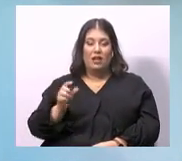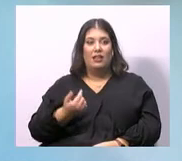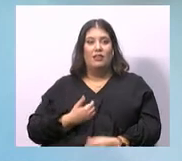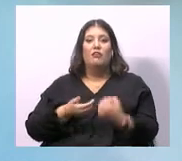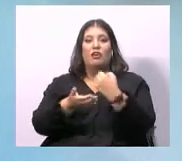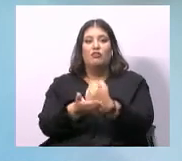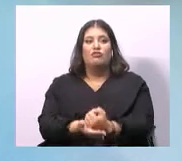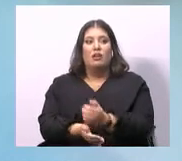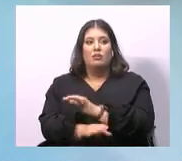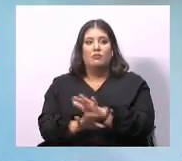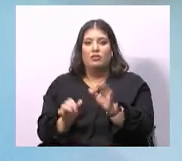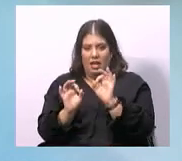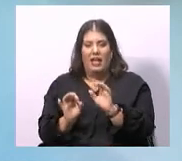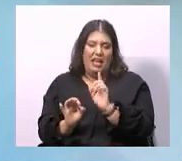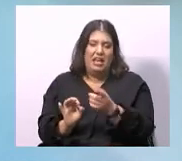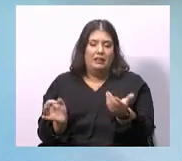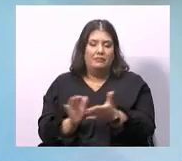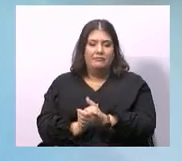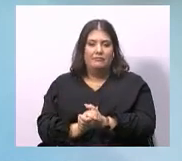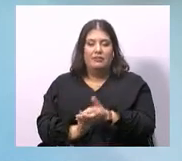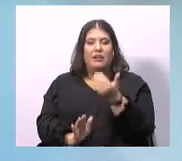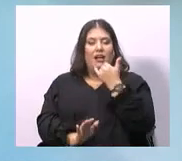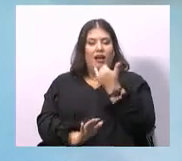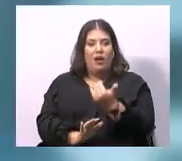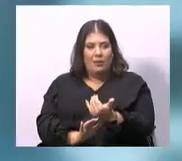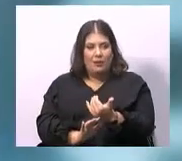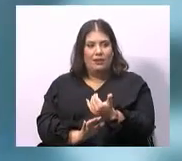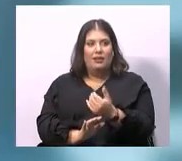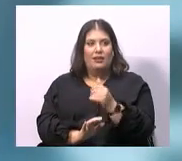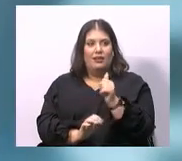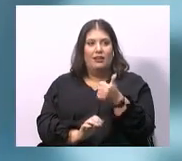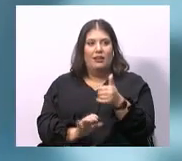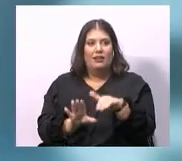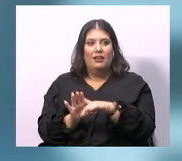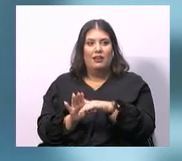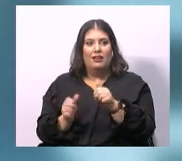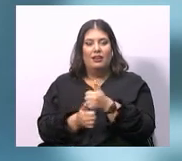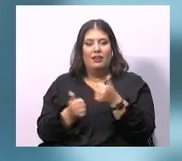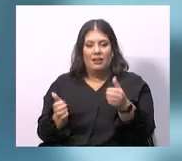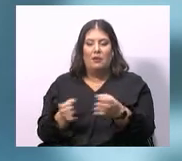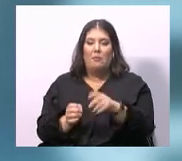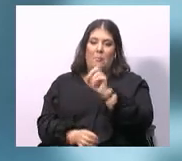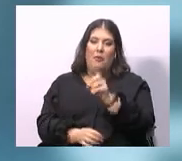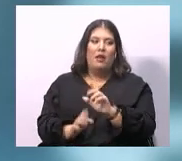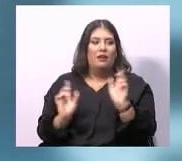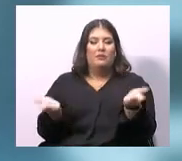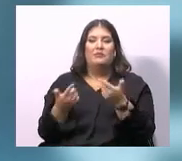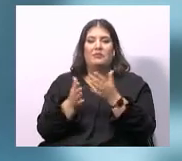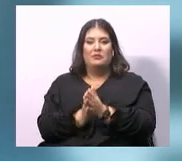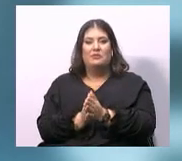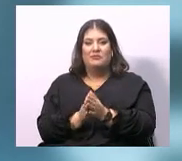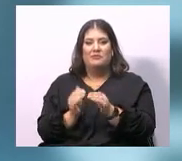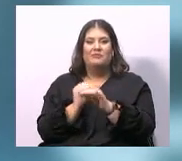posso ajudar, mas sem dúvidas nenhumas. Muito bem. Muito obrigada, Sr. Manuel, pela sua participação e as melhoras para si. Para vocês todos.